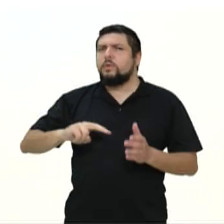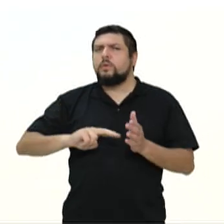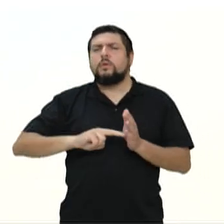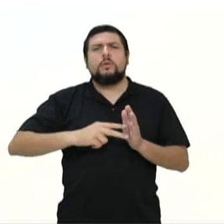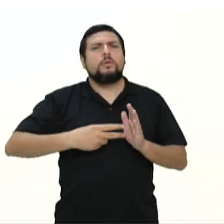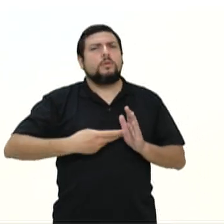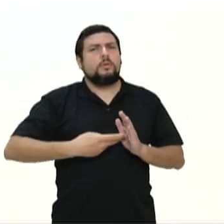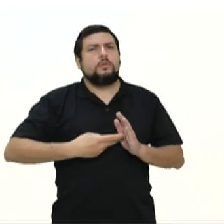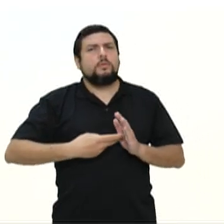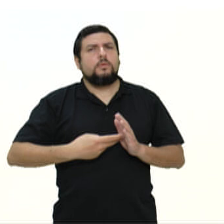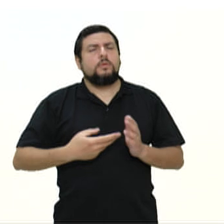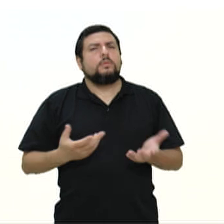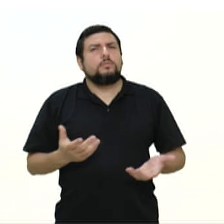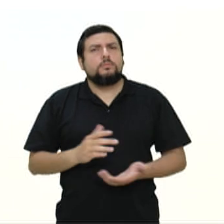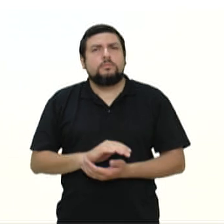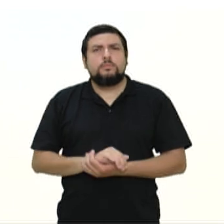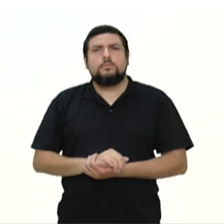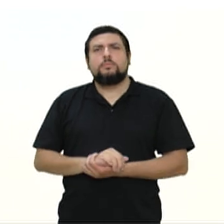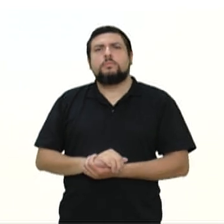nesse trecho?